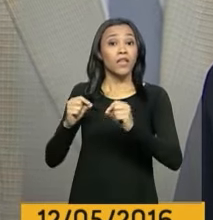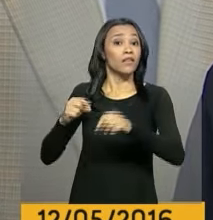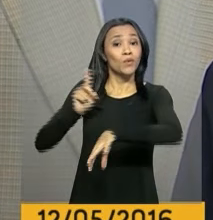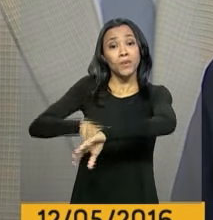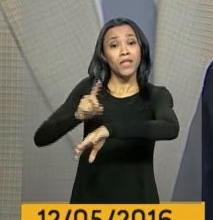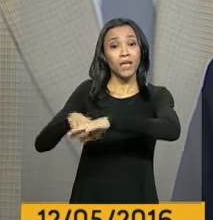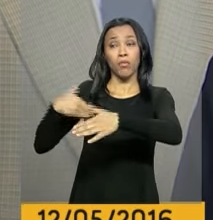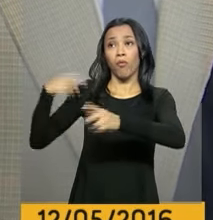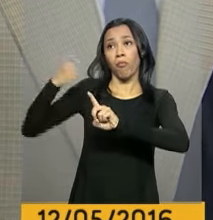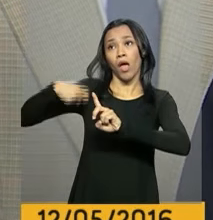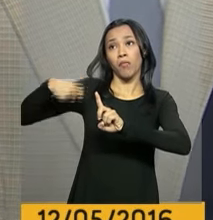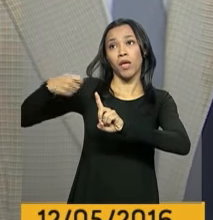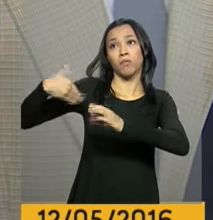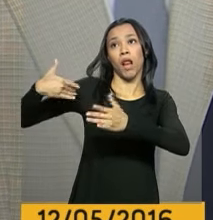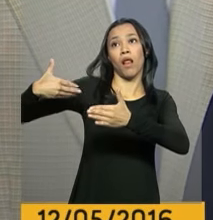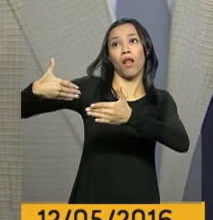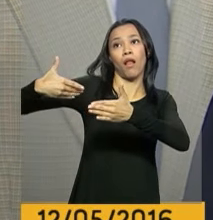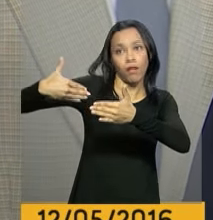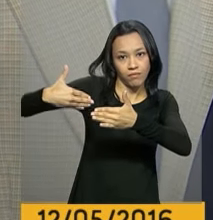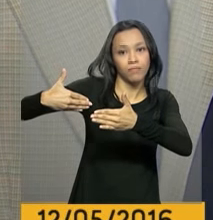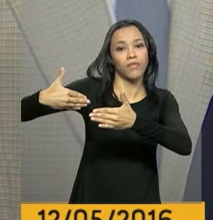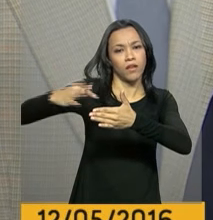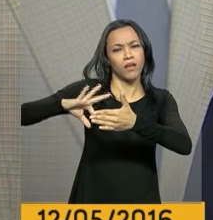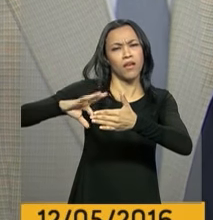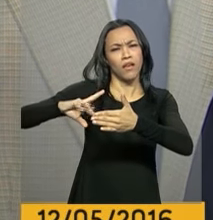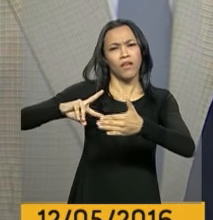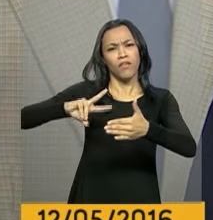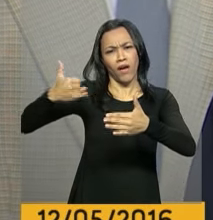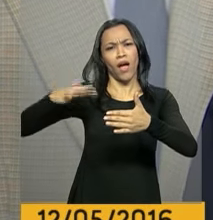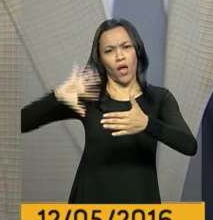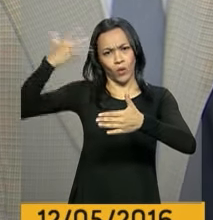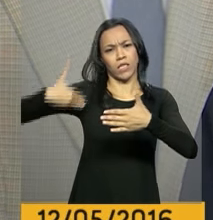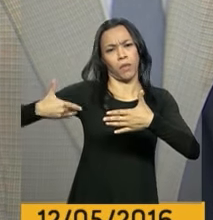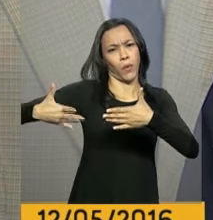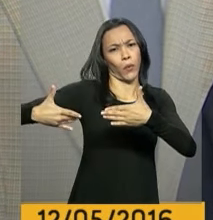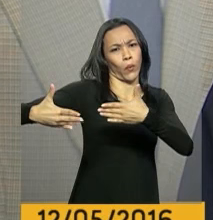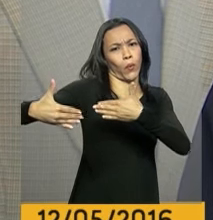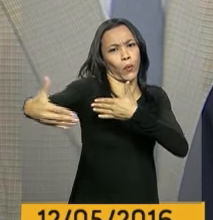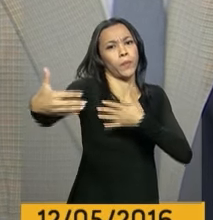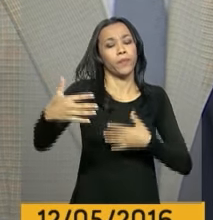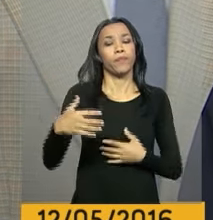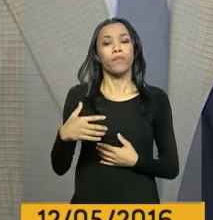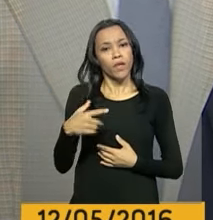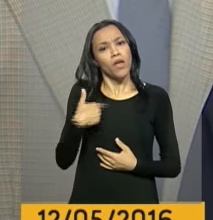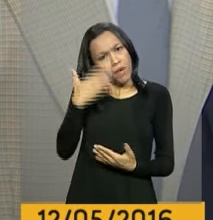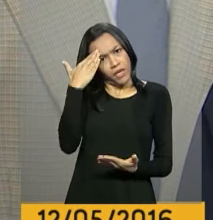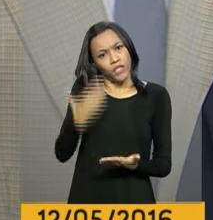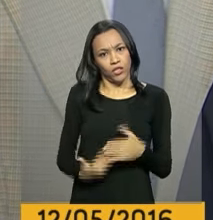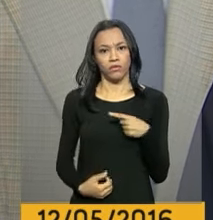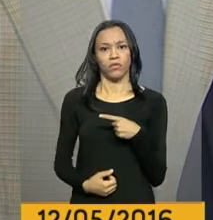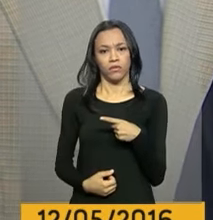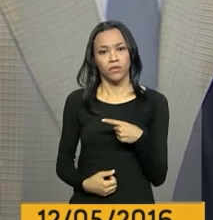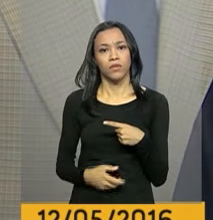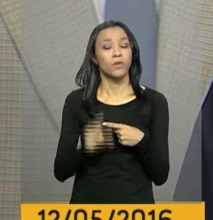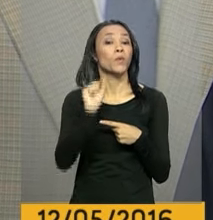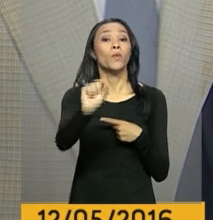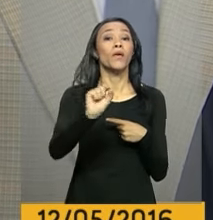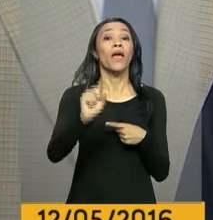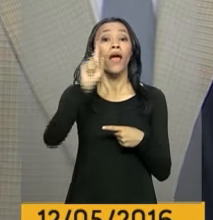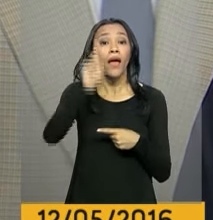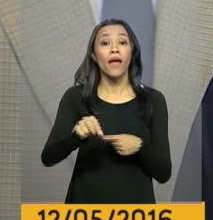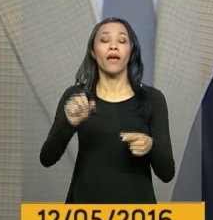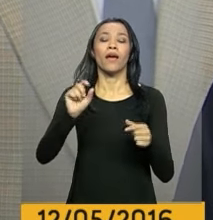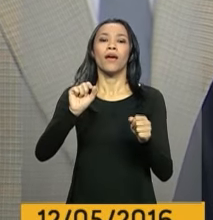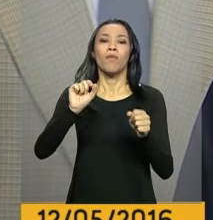tempo. Uma delas, eu tenho empenho e terei empenho nisso, porque creio nela, é a revisão do